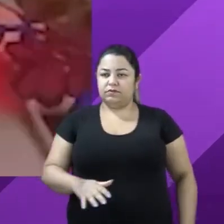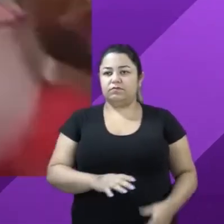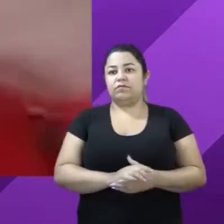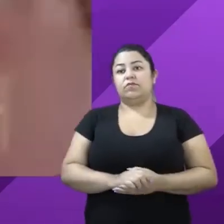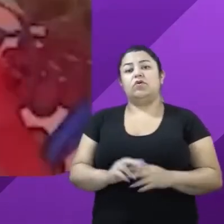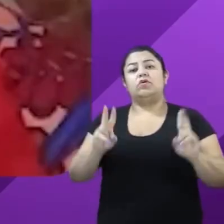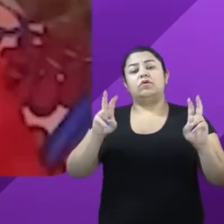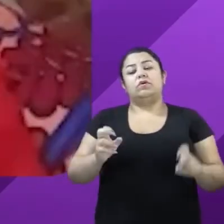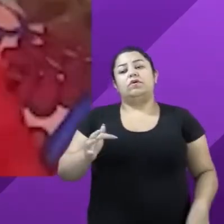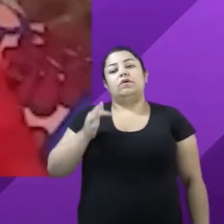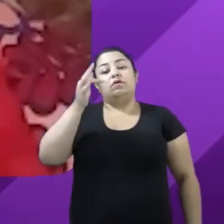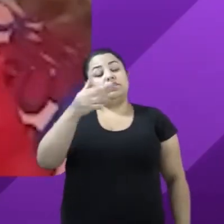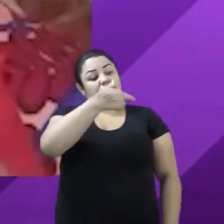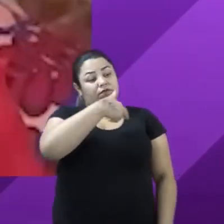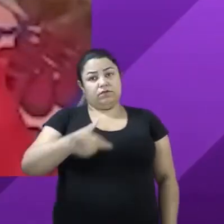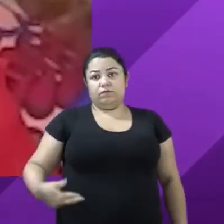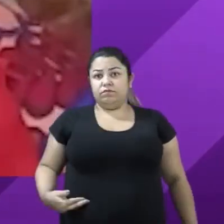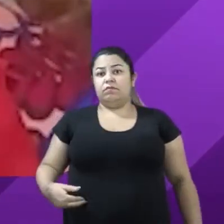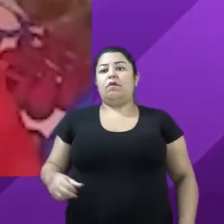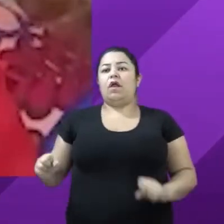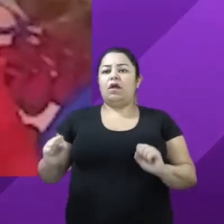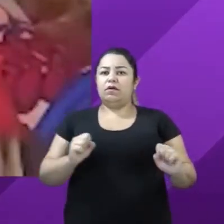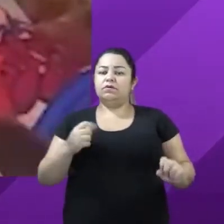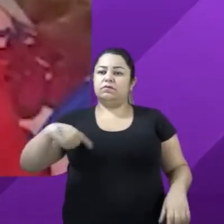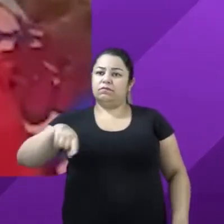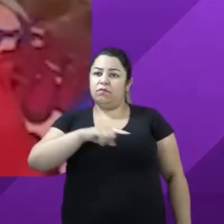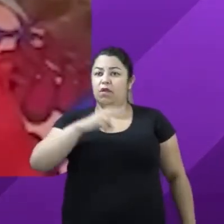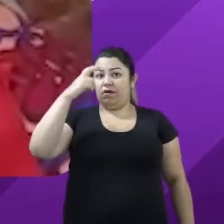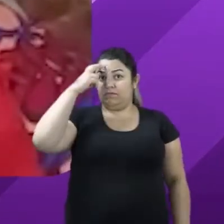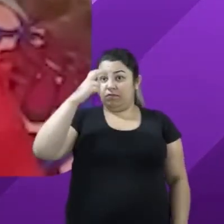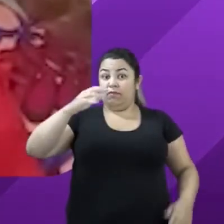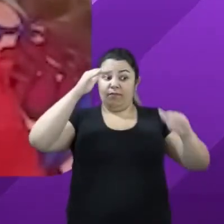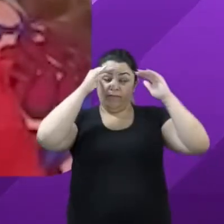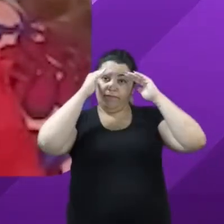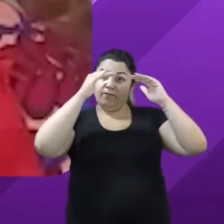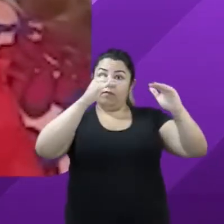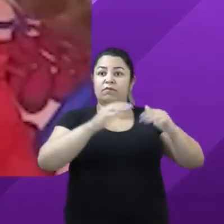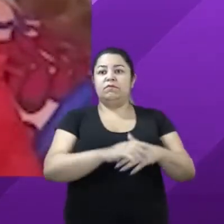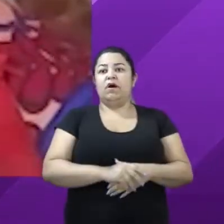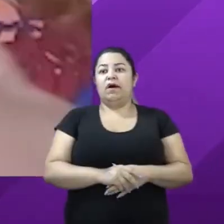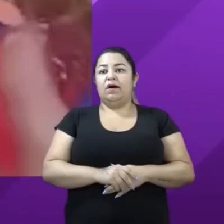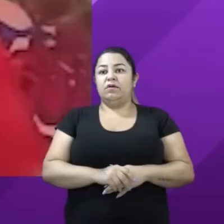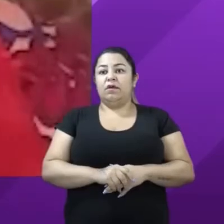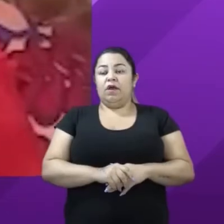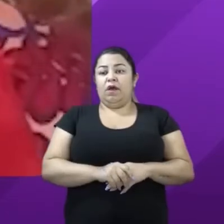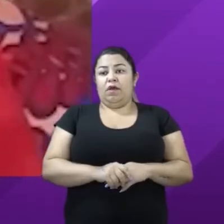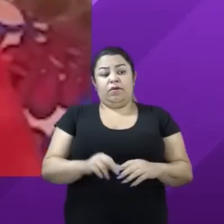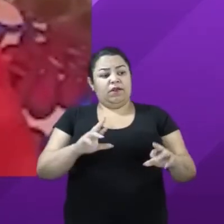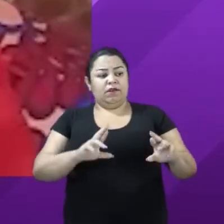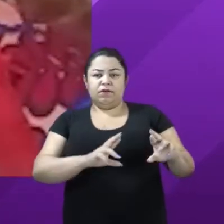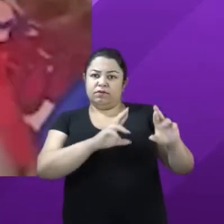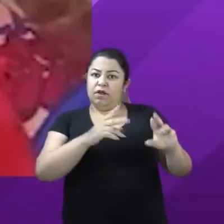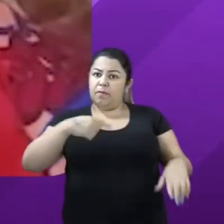sobre o futuro da nossa religião, para que a nossa cultura fosse respeitada, né? Com que se inspirassem